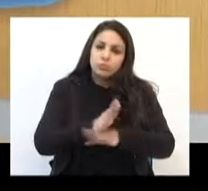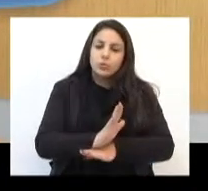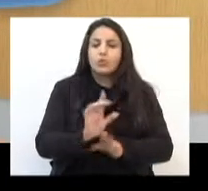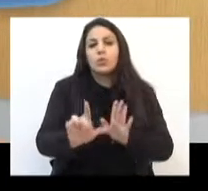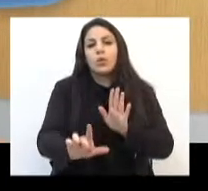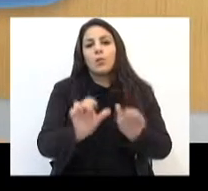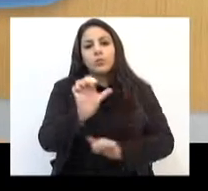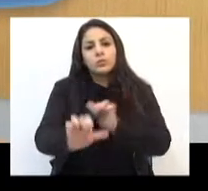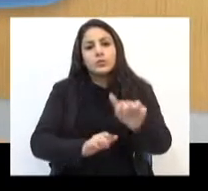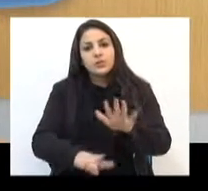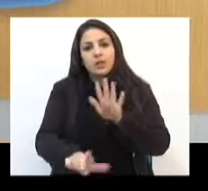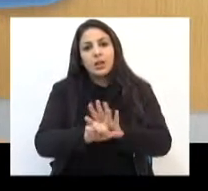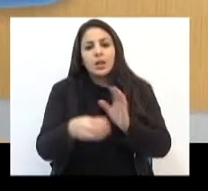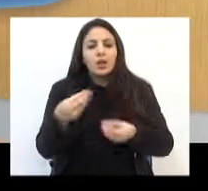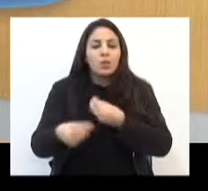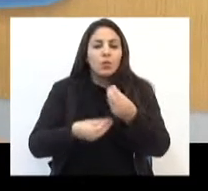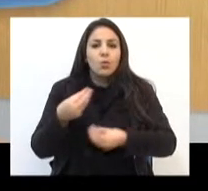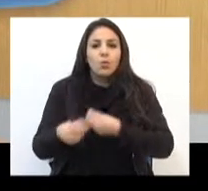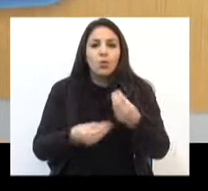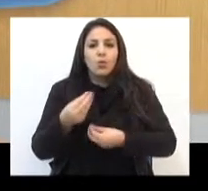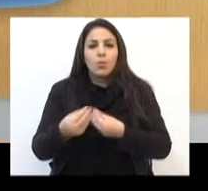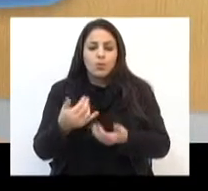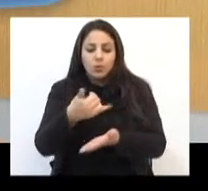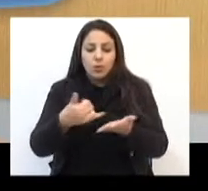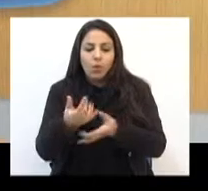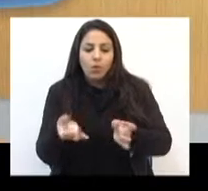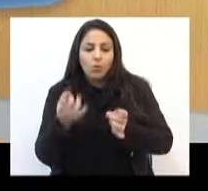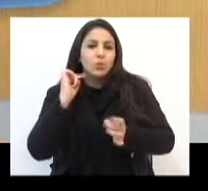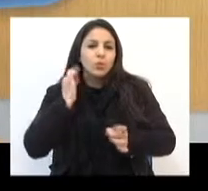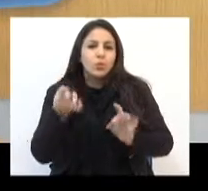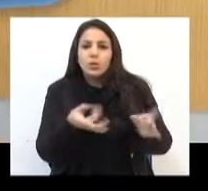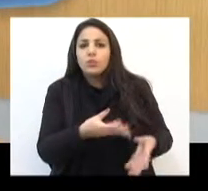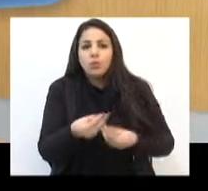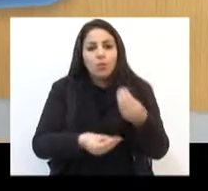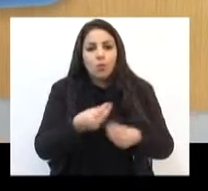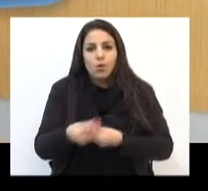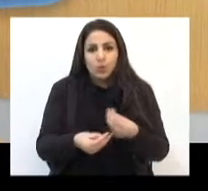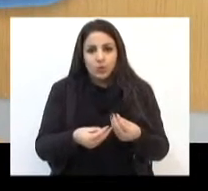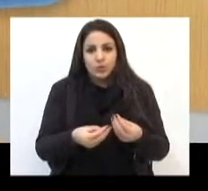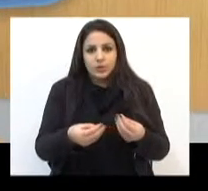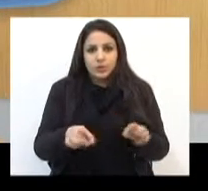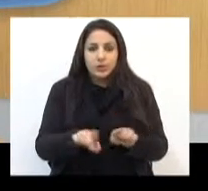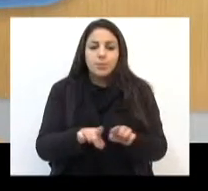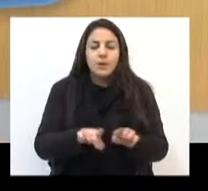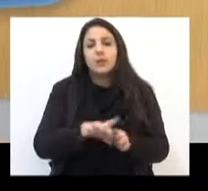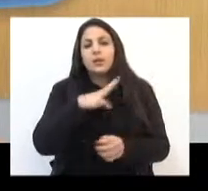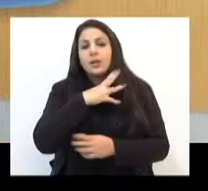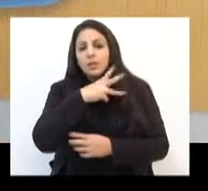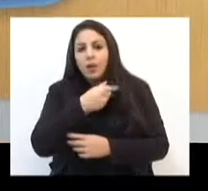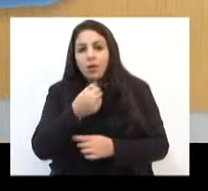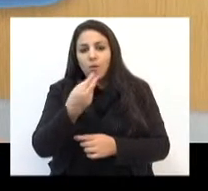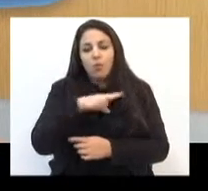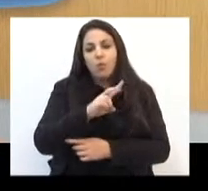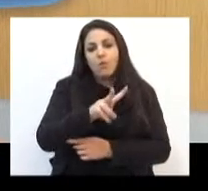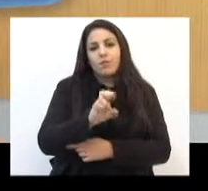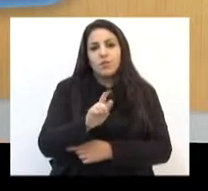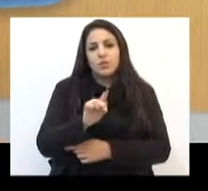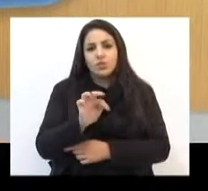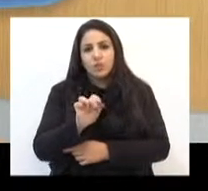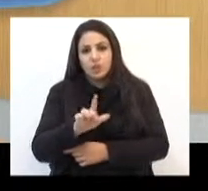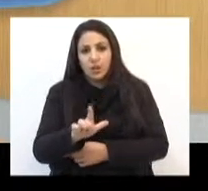final. No dia 24, acontece a elaboração de autógrafos e no dia 28 de agosto o